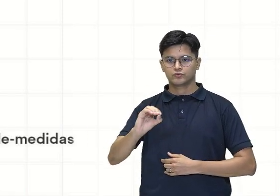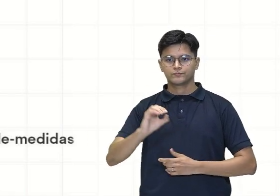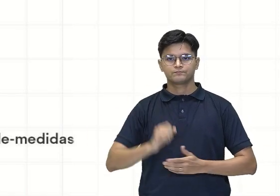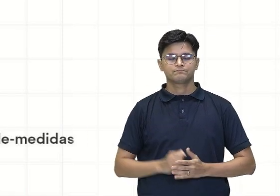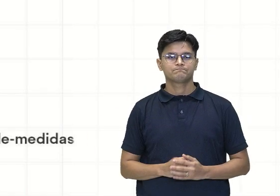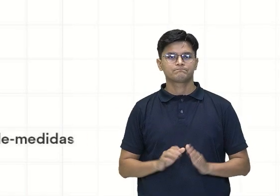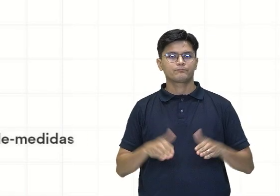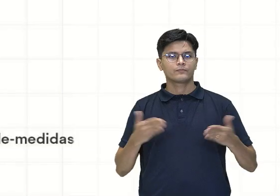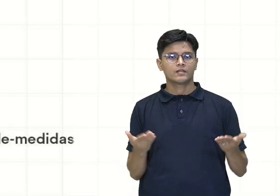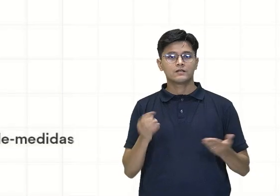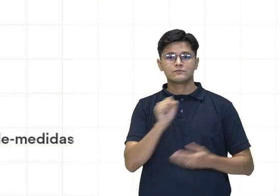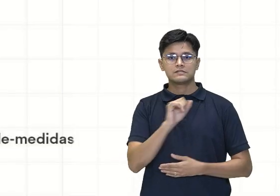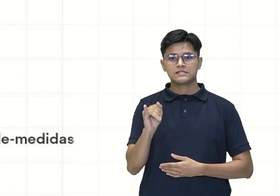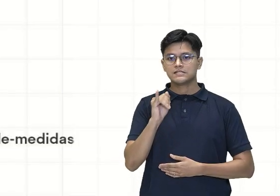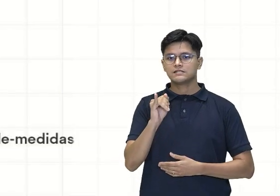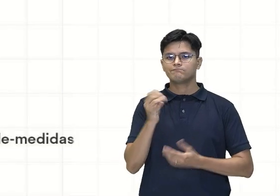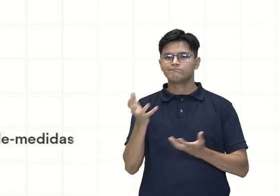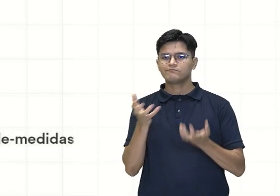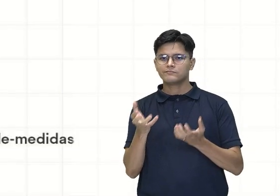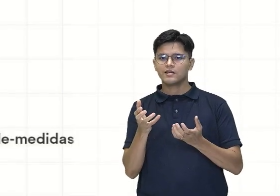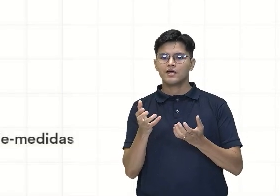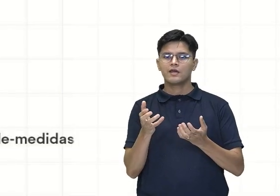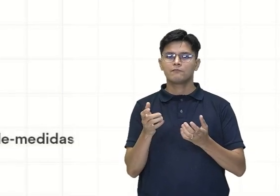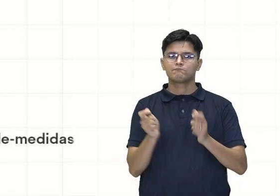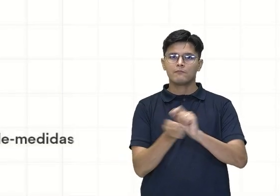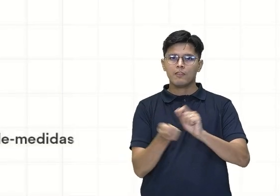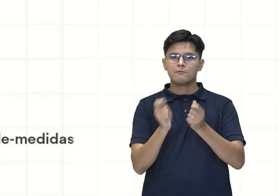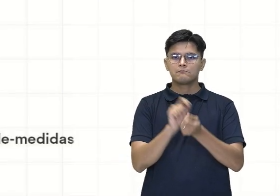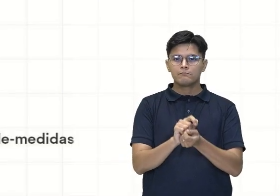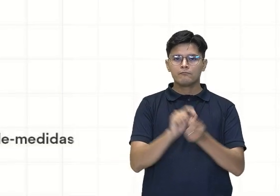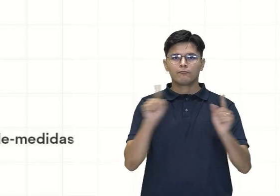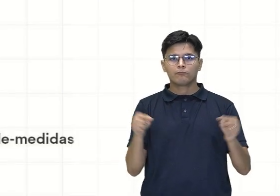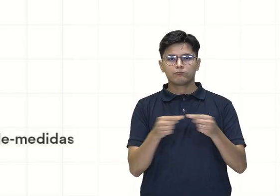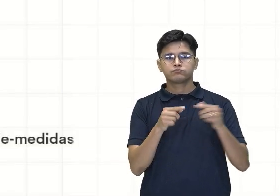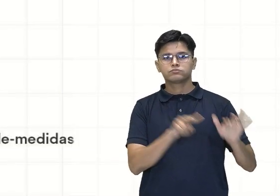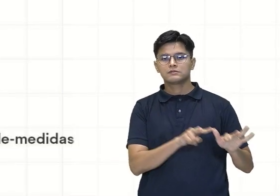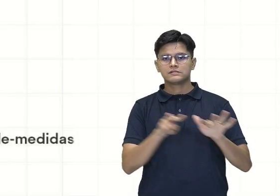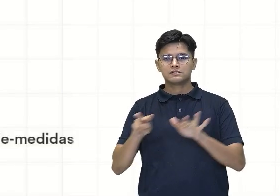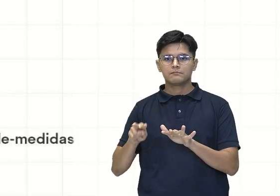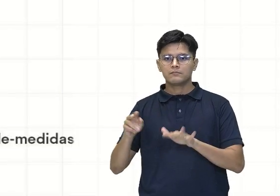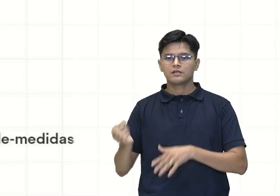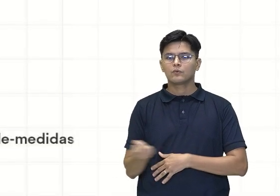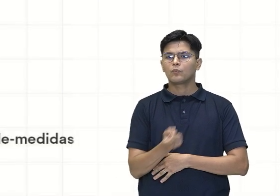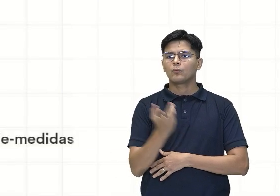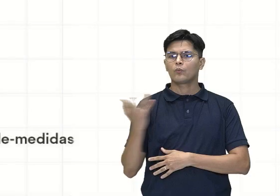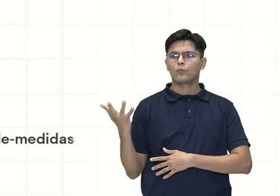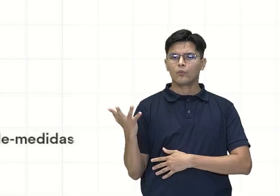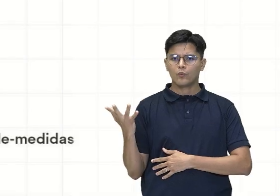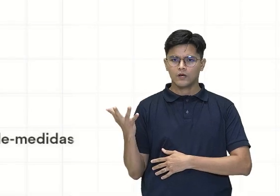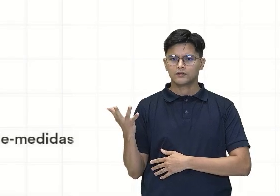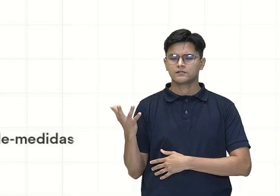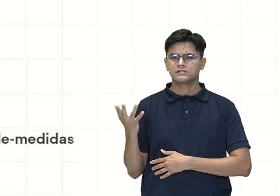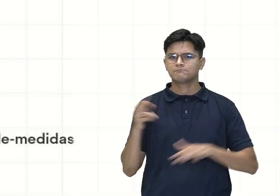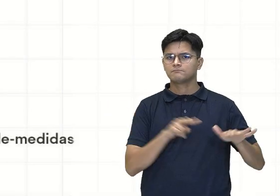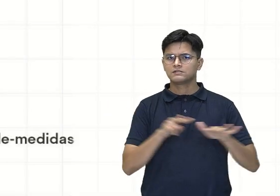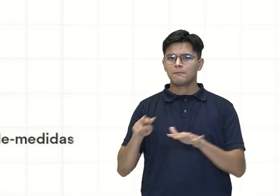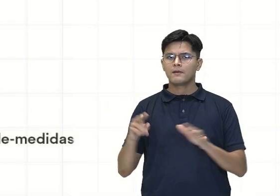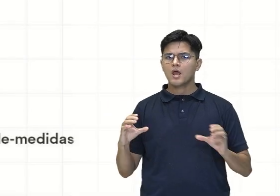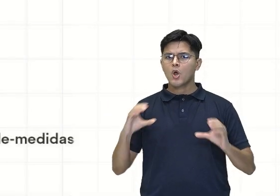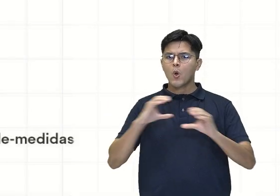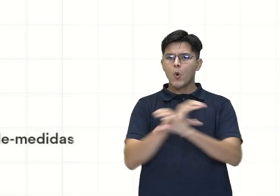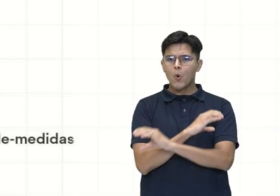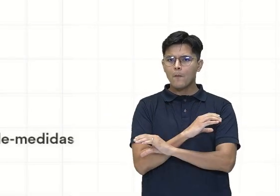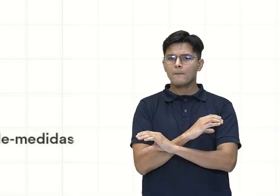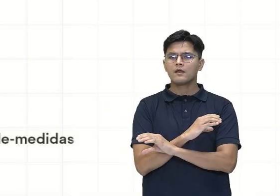completas, olha bem o detalhe aí, né? Quantas semanas completas faltam para